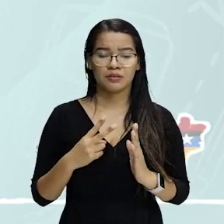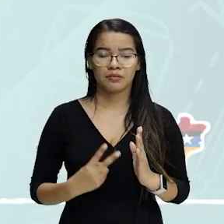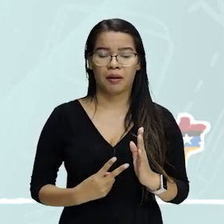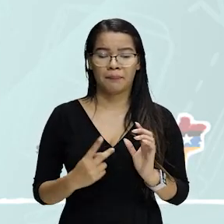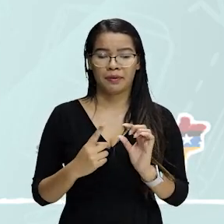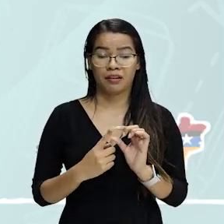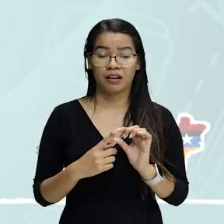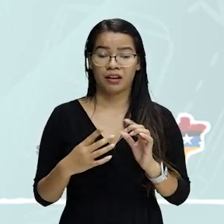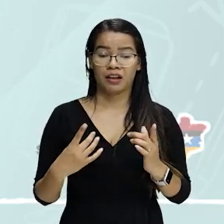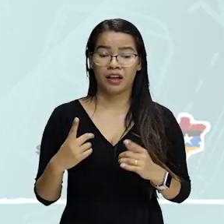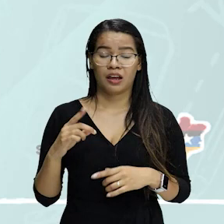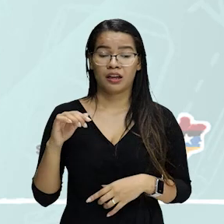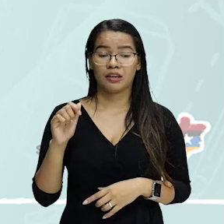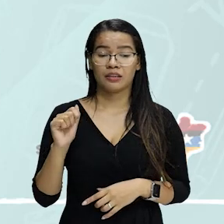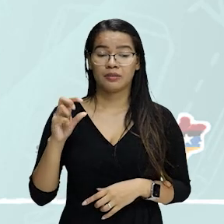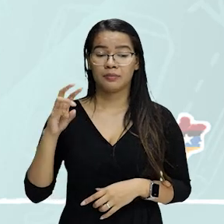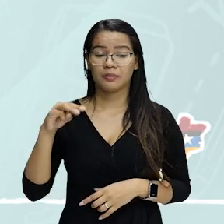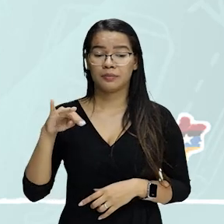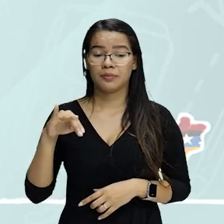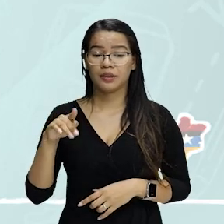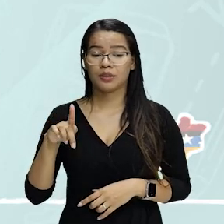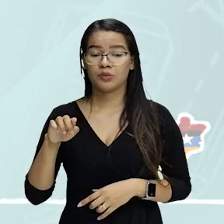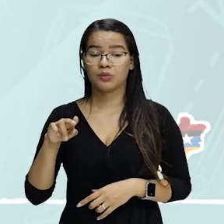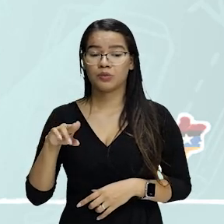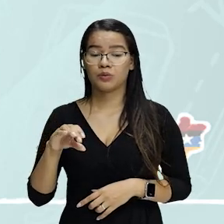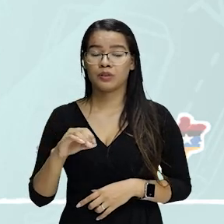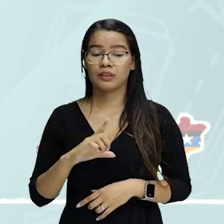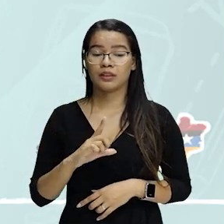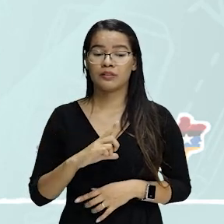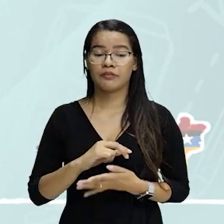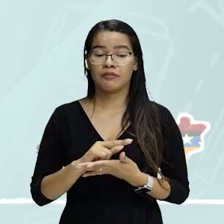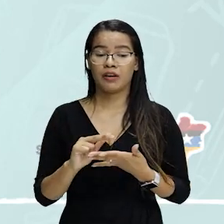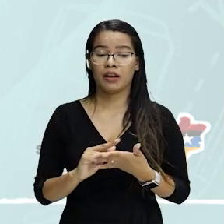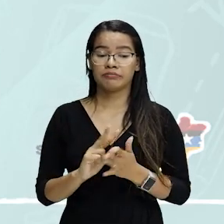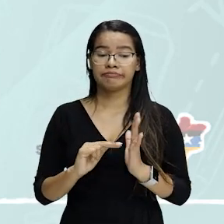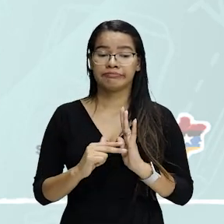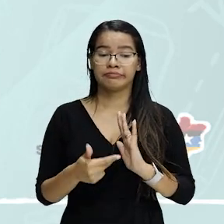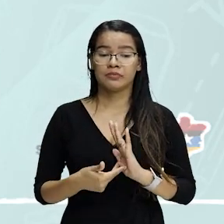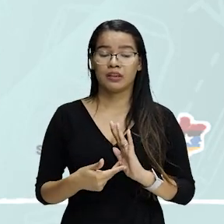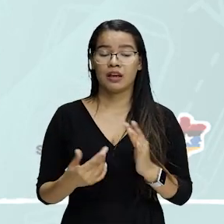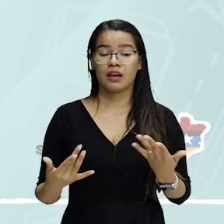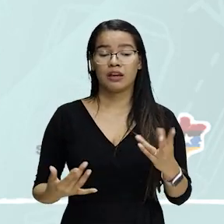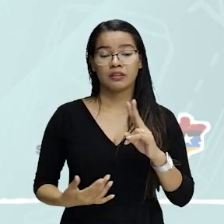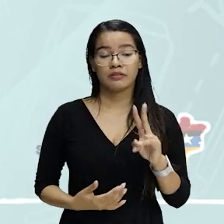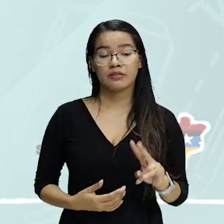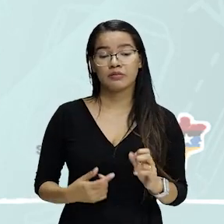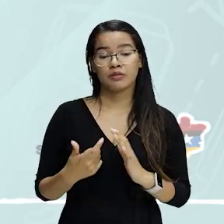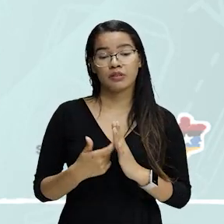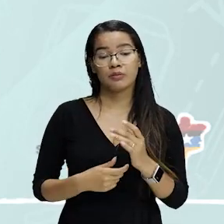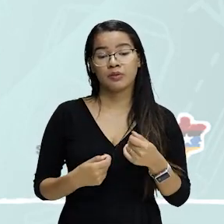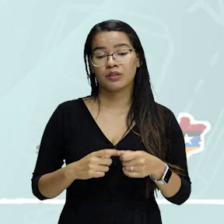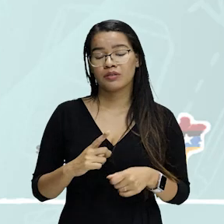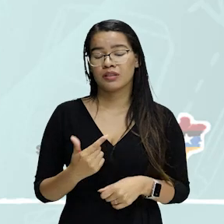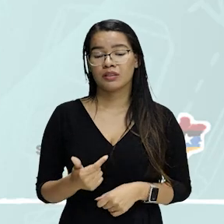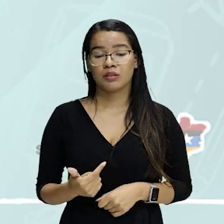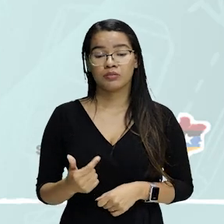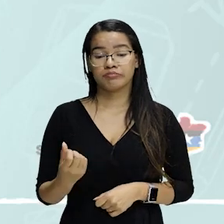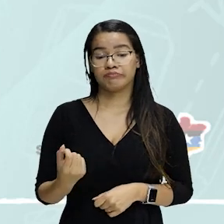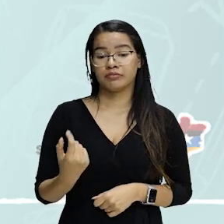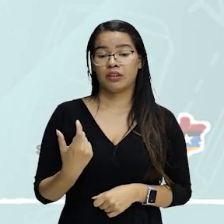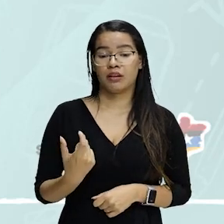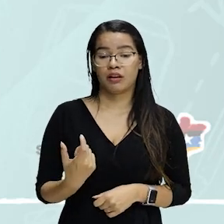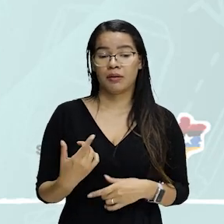leitura. Ele é ambíguo e plurissignificativo. Às vezes o texto pode não ser tão ambíguo ou tão estranho, mas